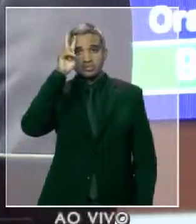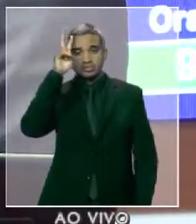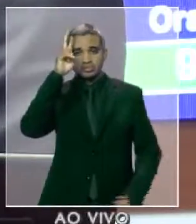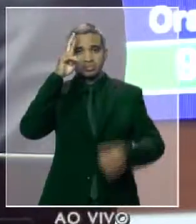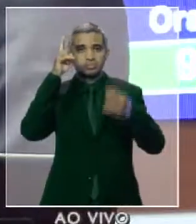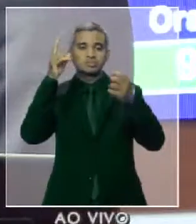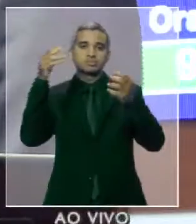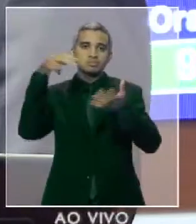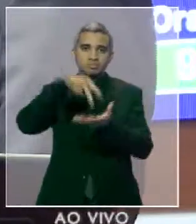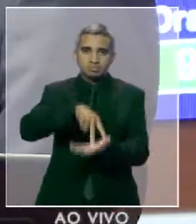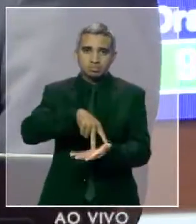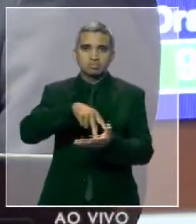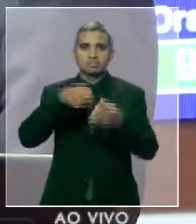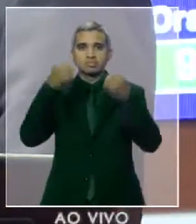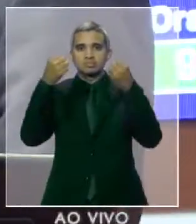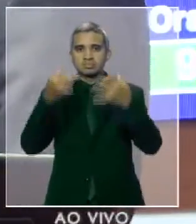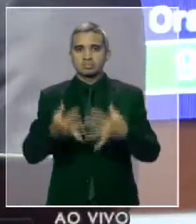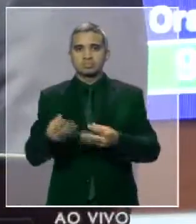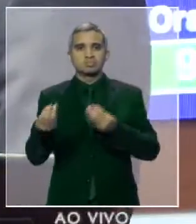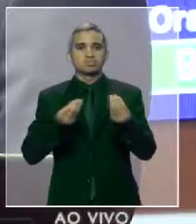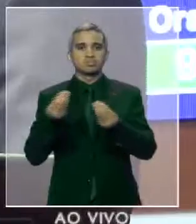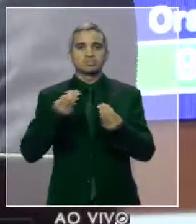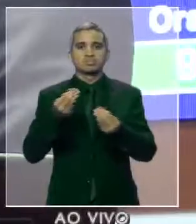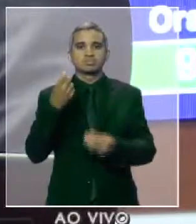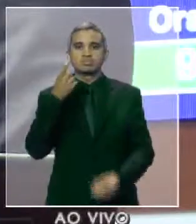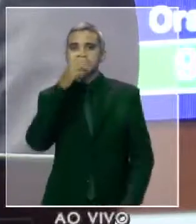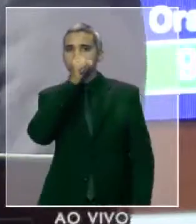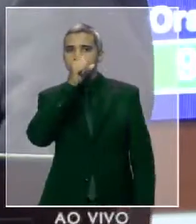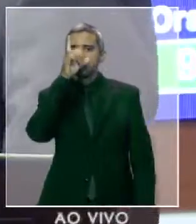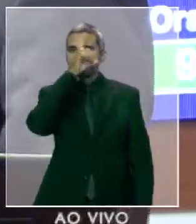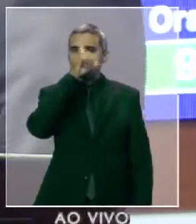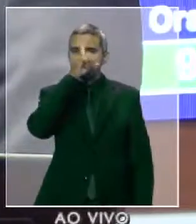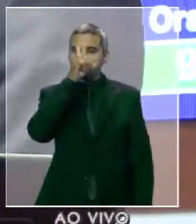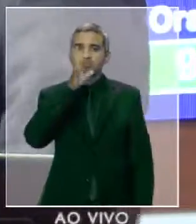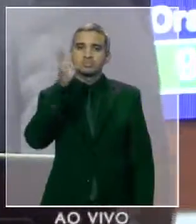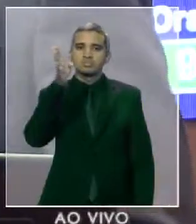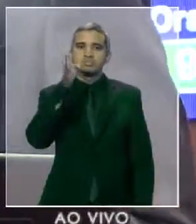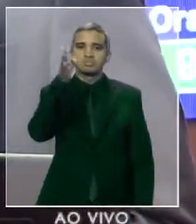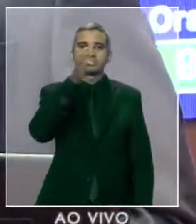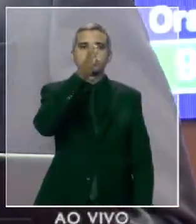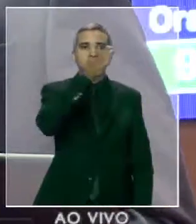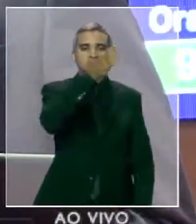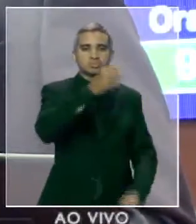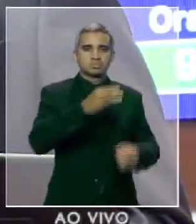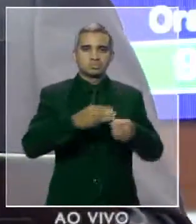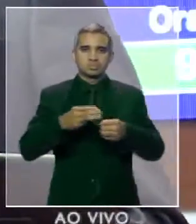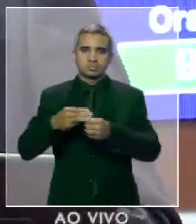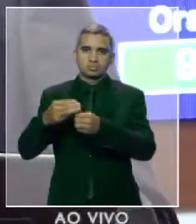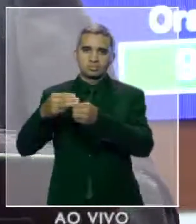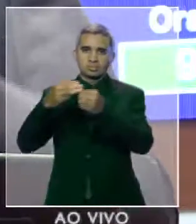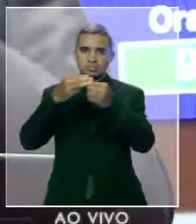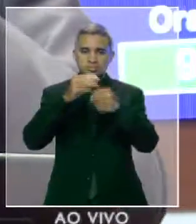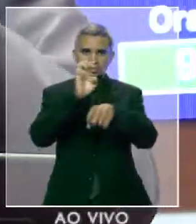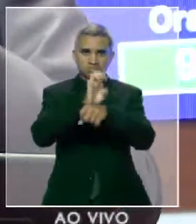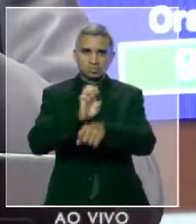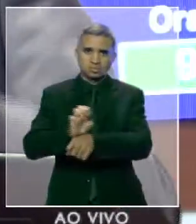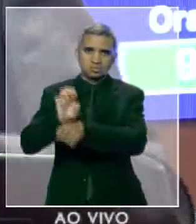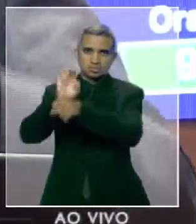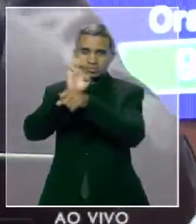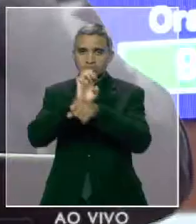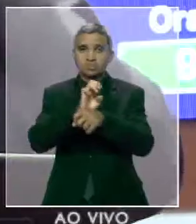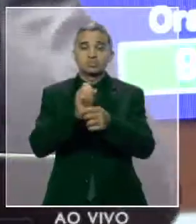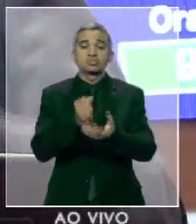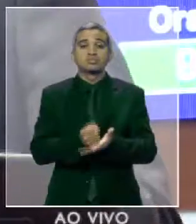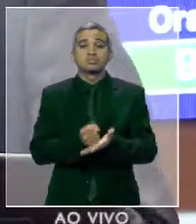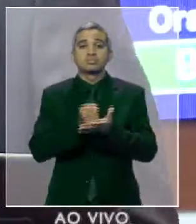prestação de contas da nossa caminhada, né, do nosso trajeto ao longo do Estado, ajudando a